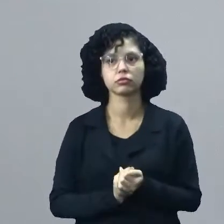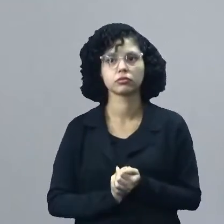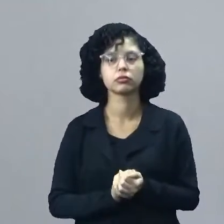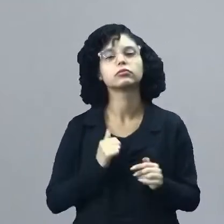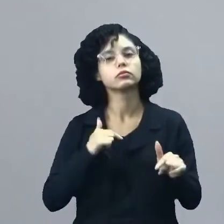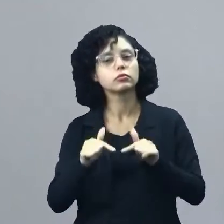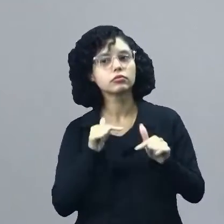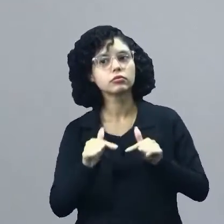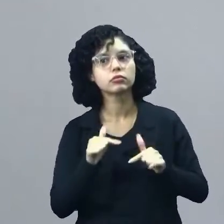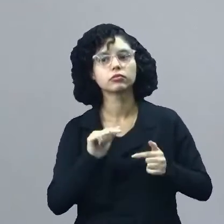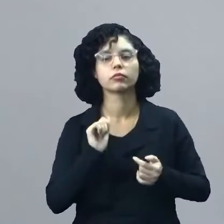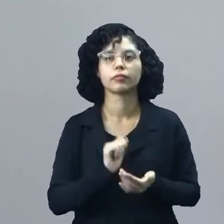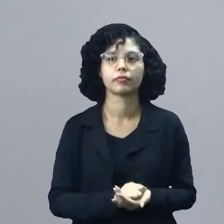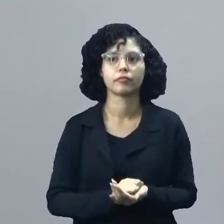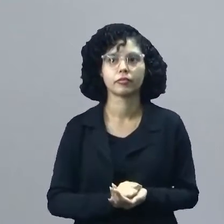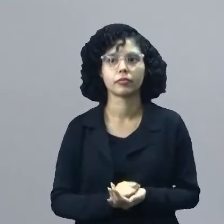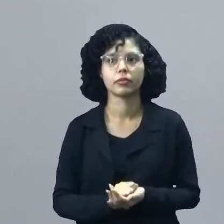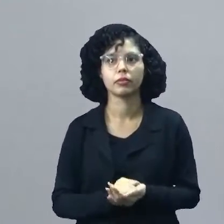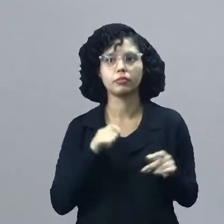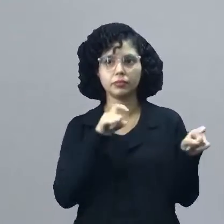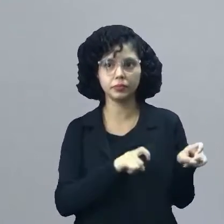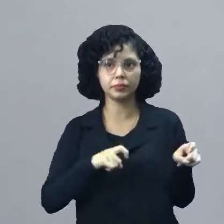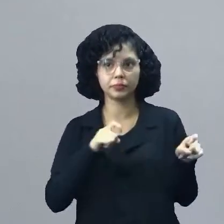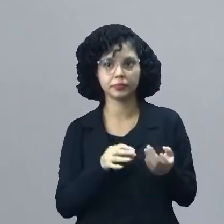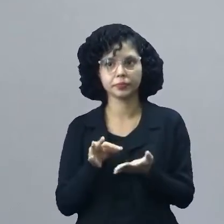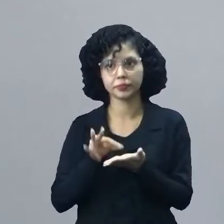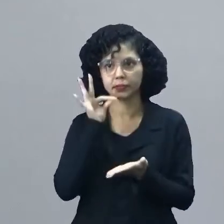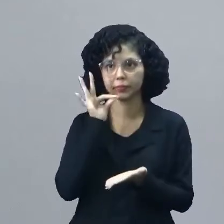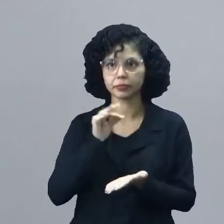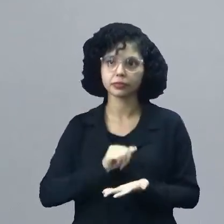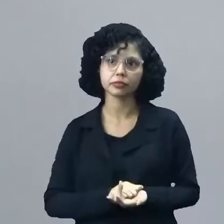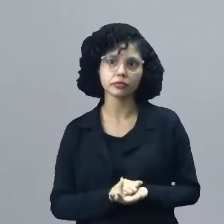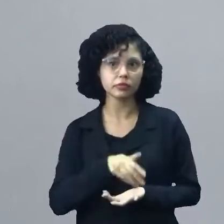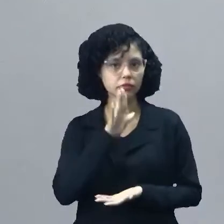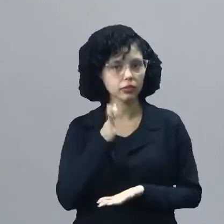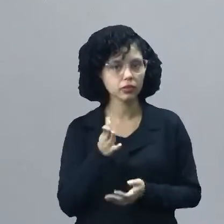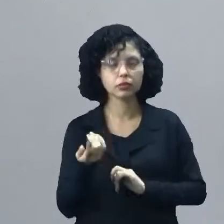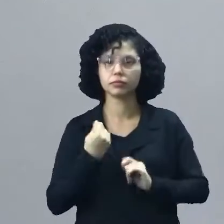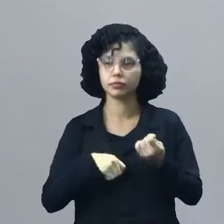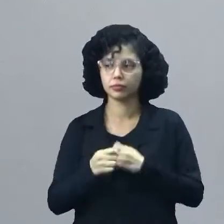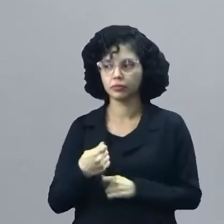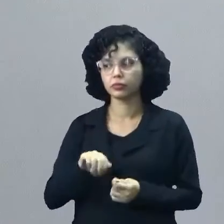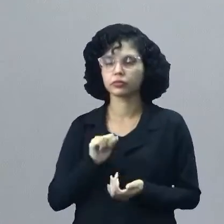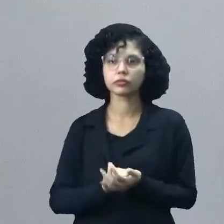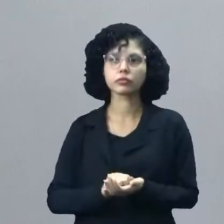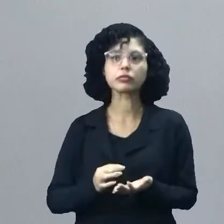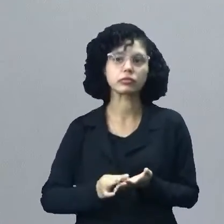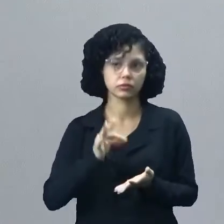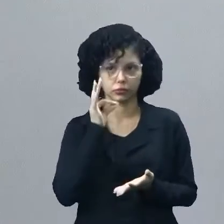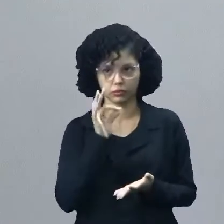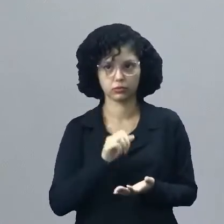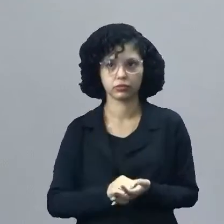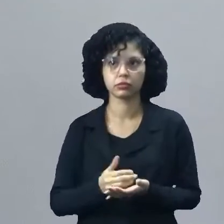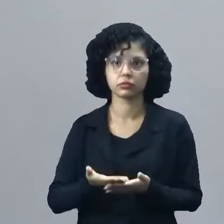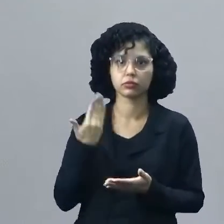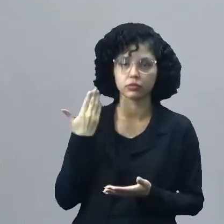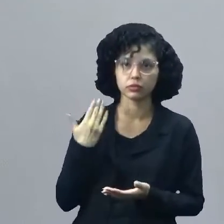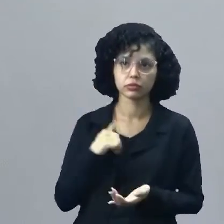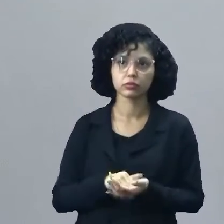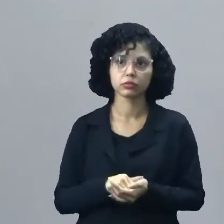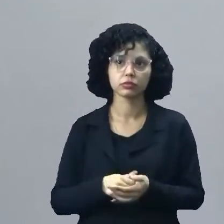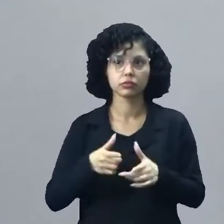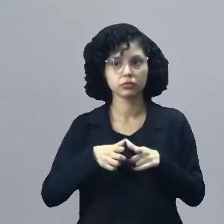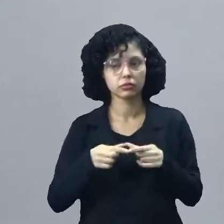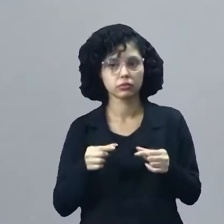para trabalhar aí nas fazendas de café, né, já que era a economia do café que estava predominando na época. E